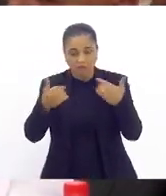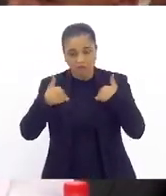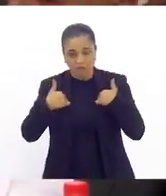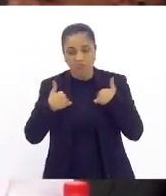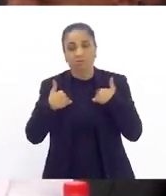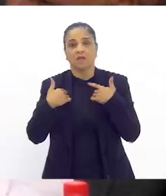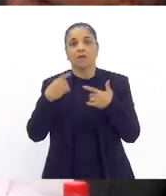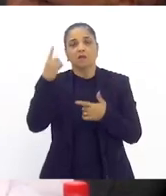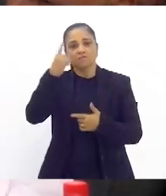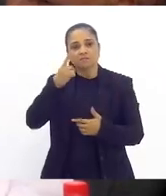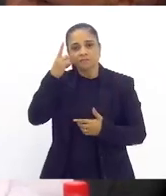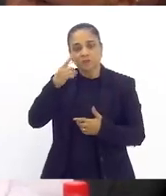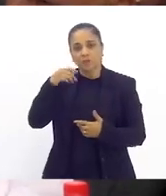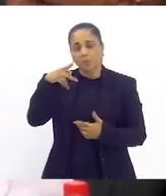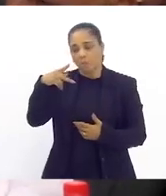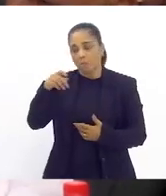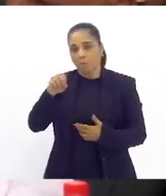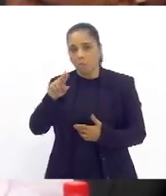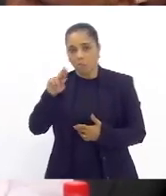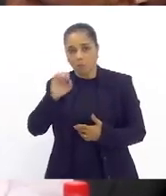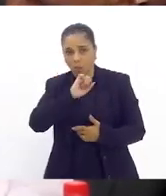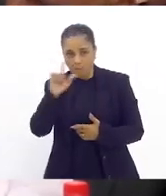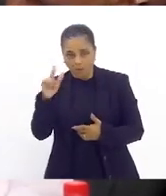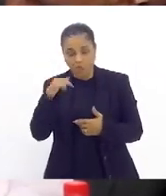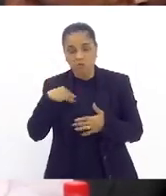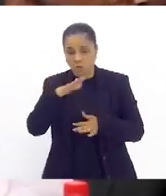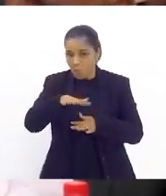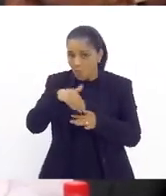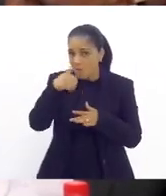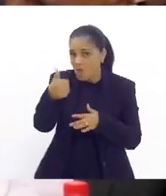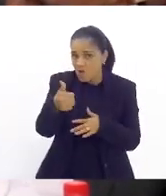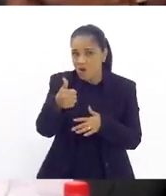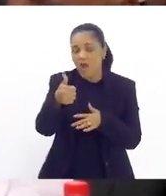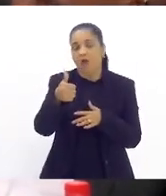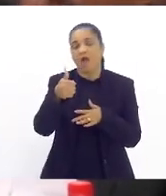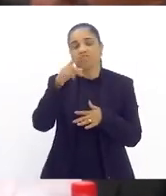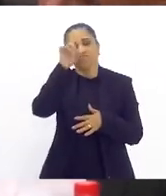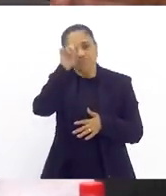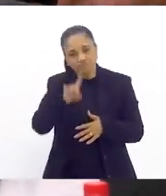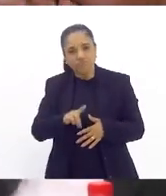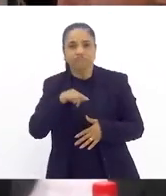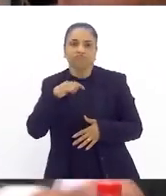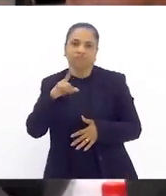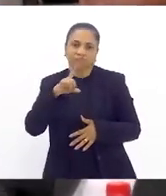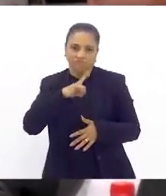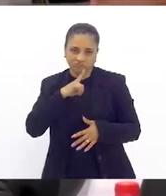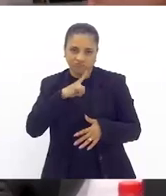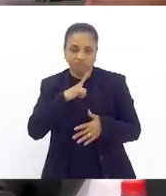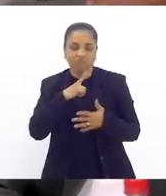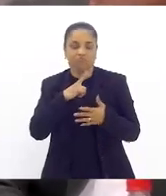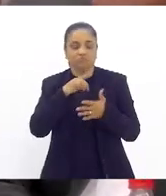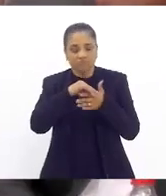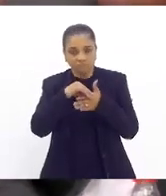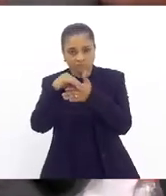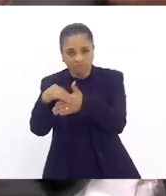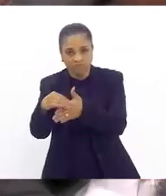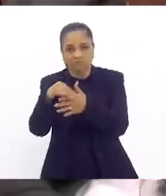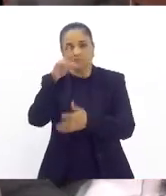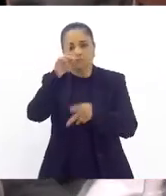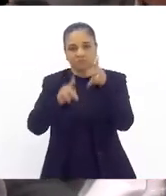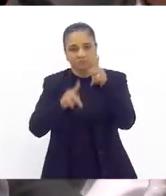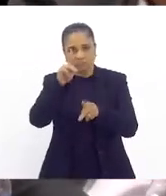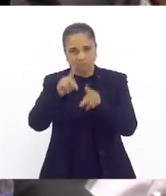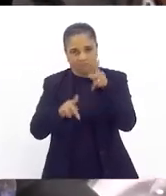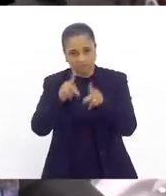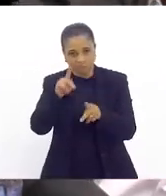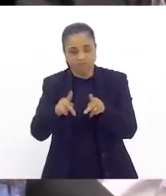Paulo Bell de que se não melhorar nós teremos todo o prazer encaminhar as demandas da população em sermos a